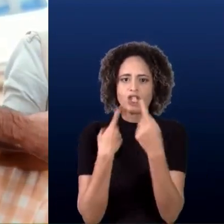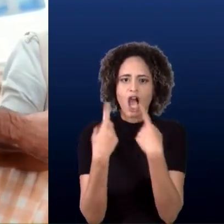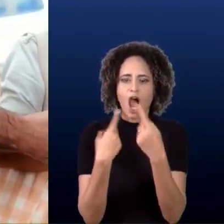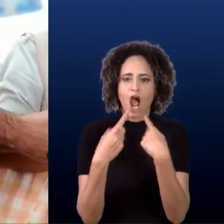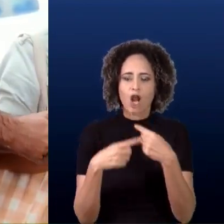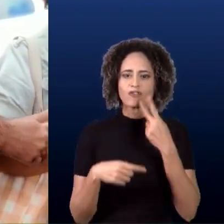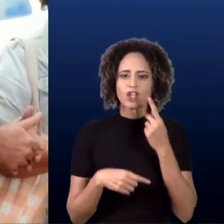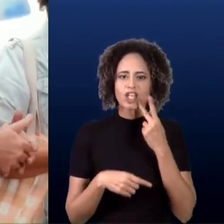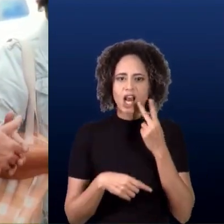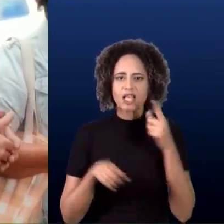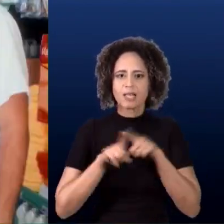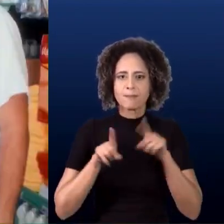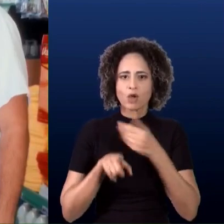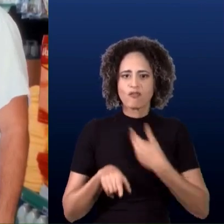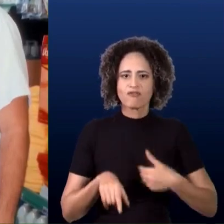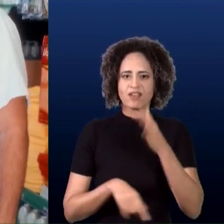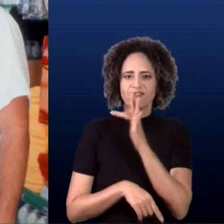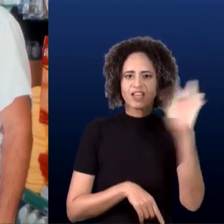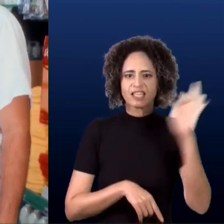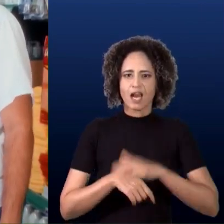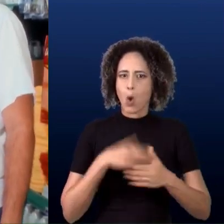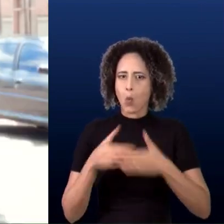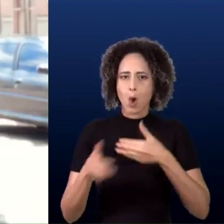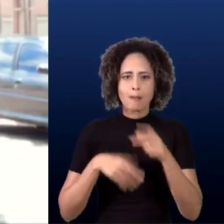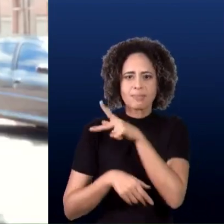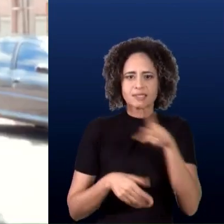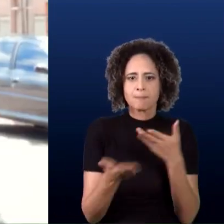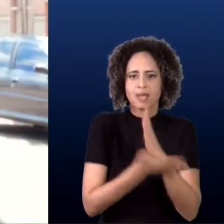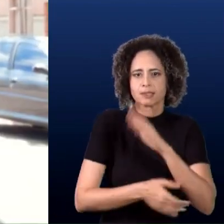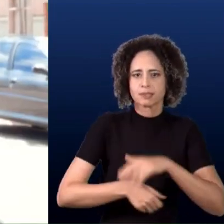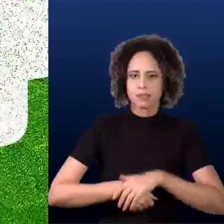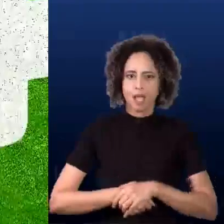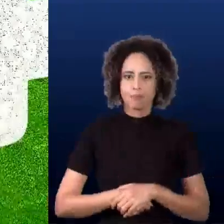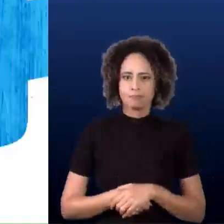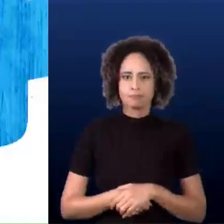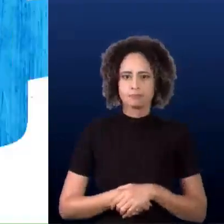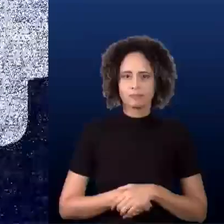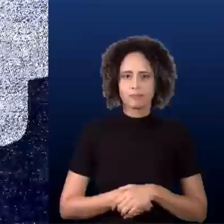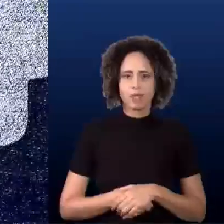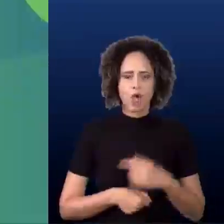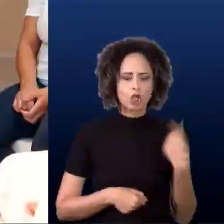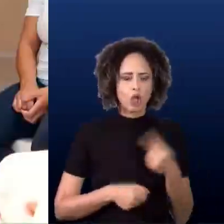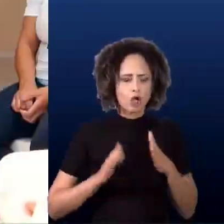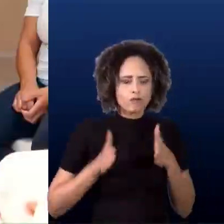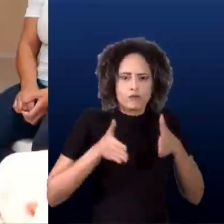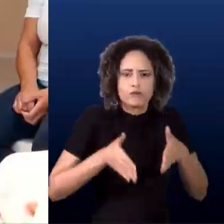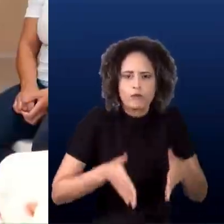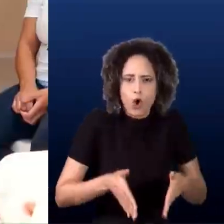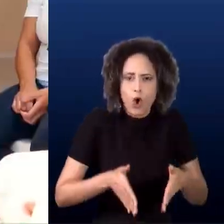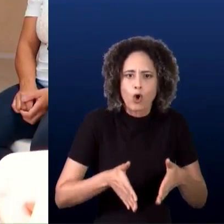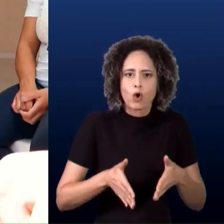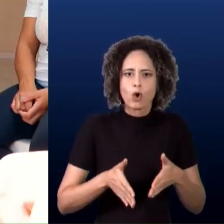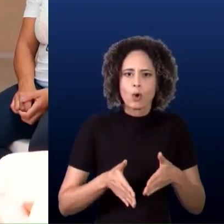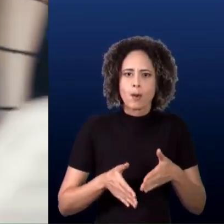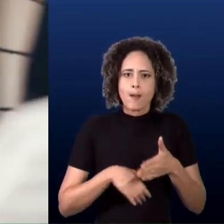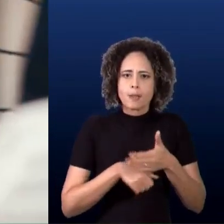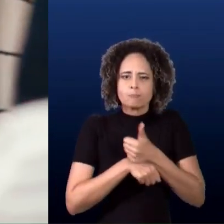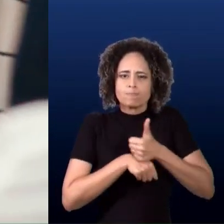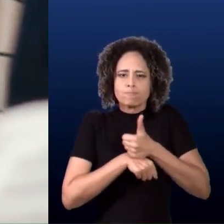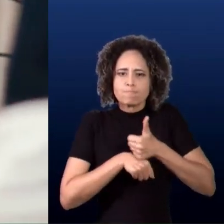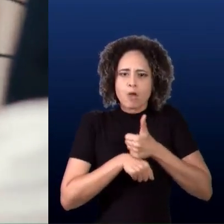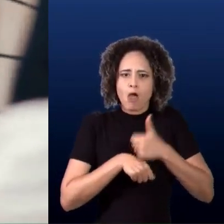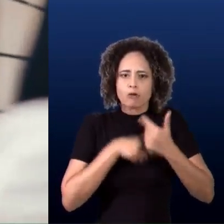governo. Diálogo com os cearenses e com o governo federal, seja quem for o presidente. A gente tem um foco em ter